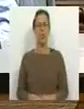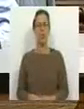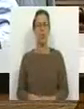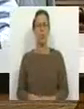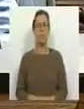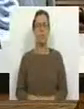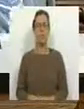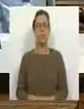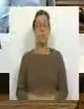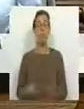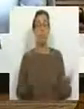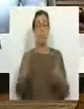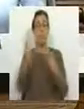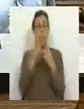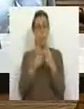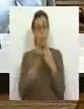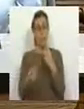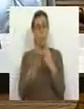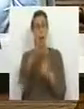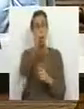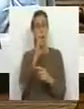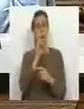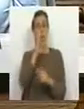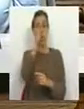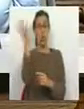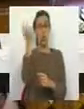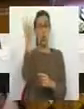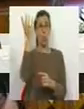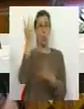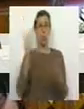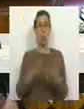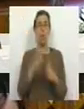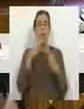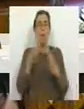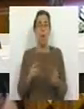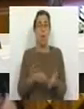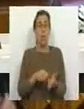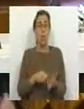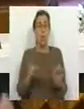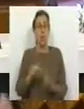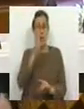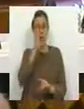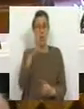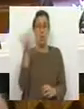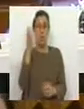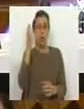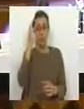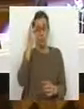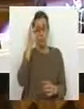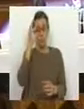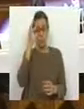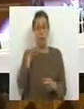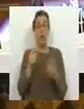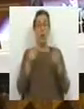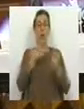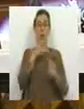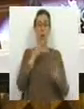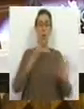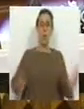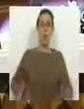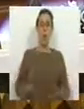que tinha uma semana ainda como Ministro da Cultura, que não, com certeza não estava à espera de ser Ministro da Cultura, e pouco se comprometia